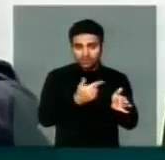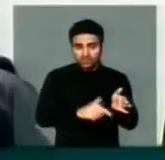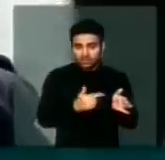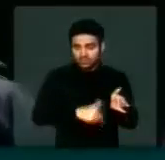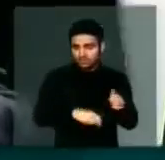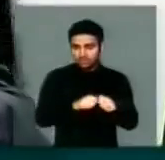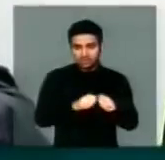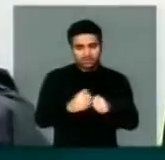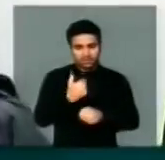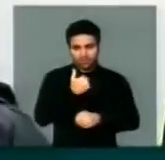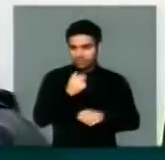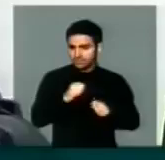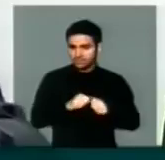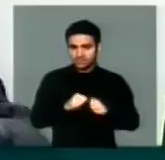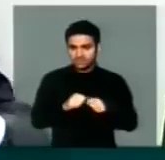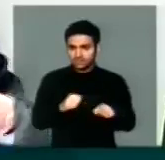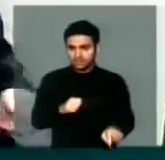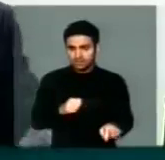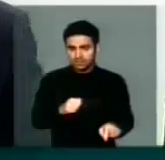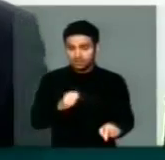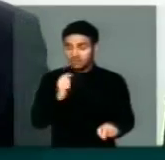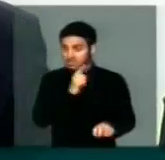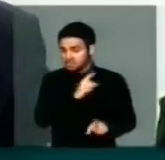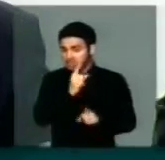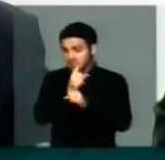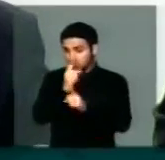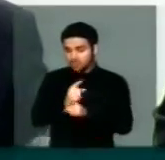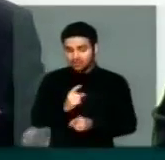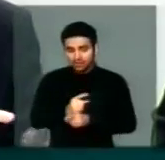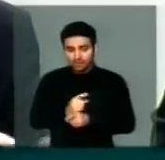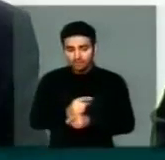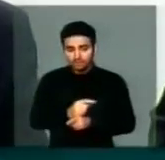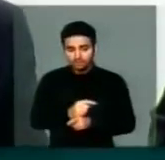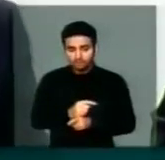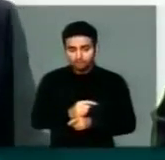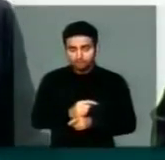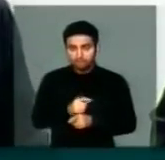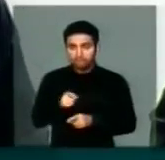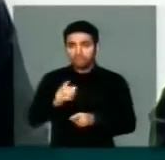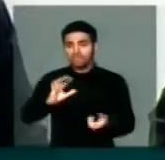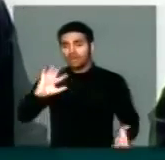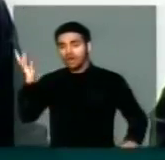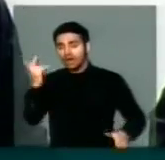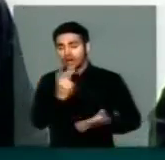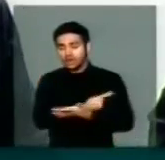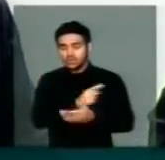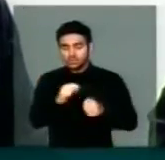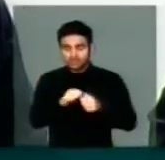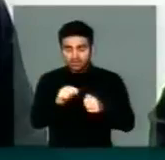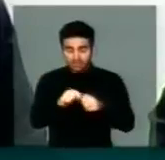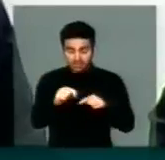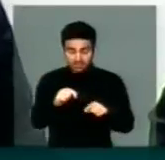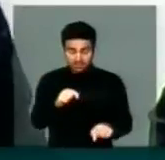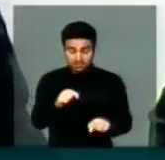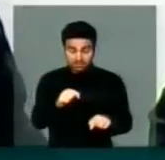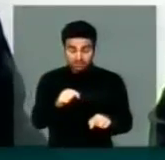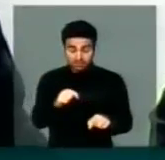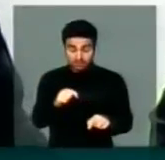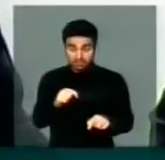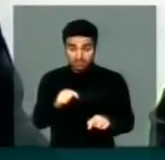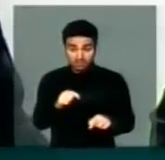e nem poderia ser feita, para poder apurar a circunstância que está envolvendo o